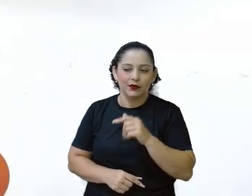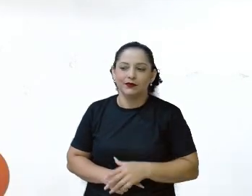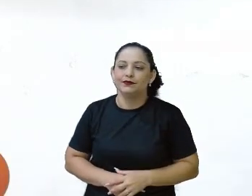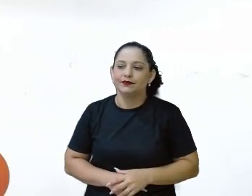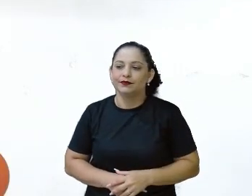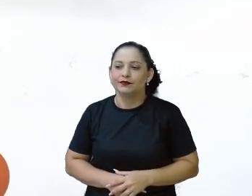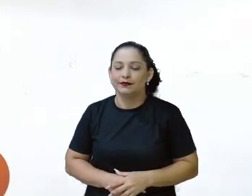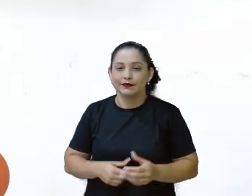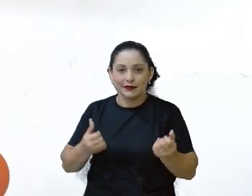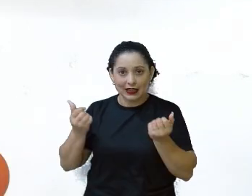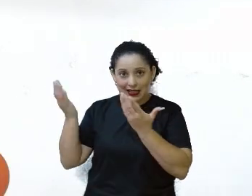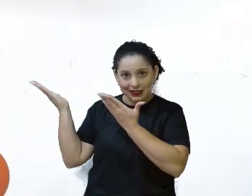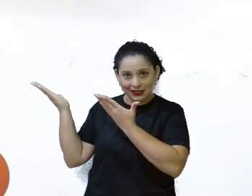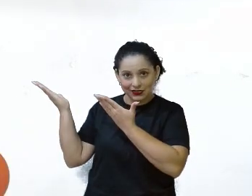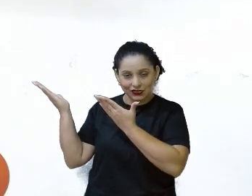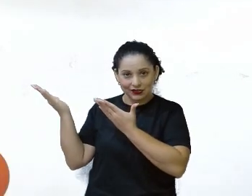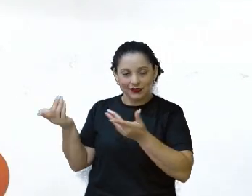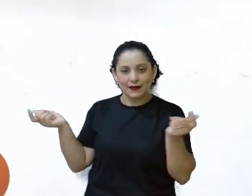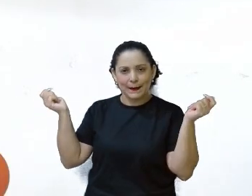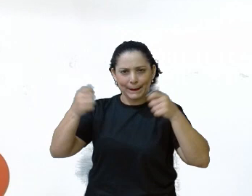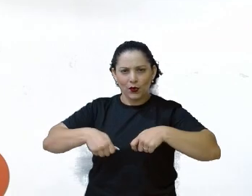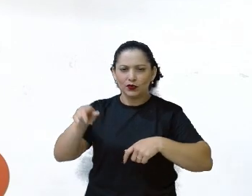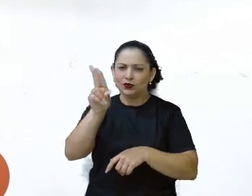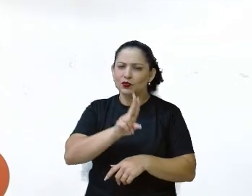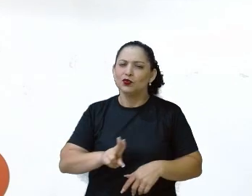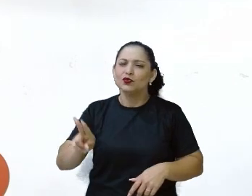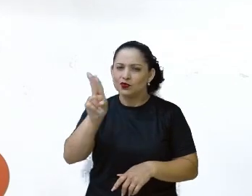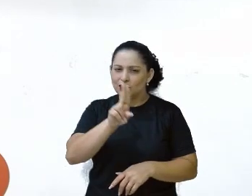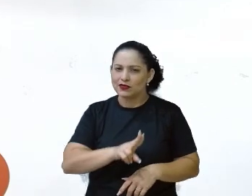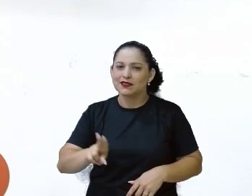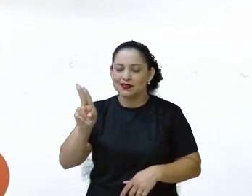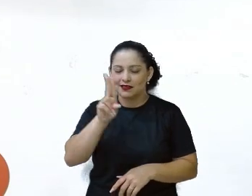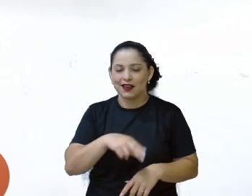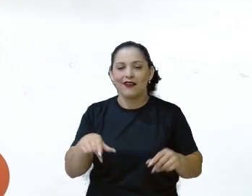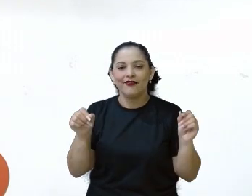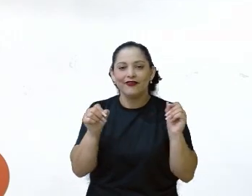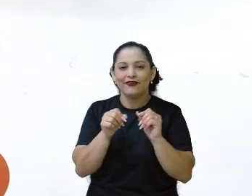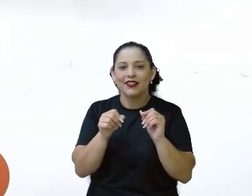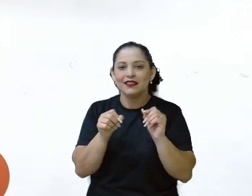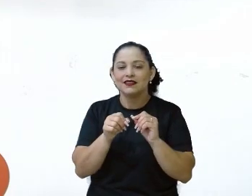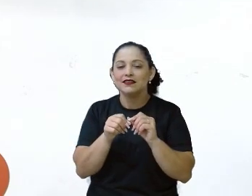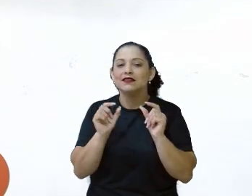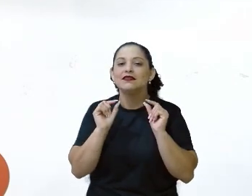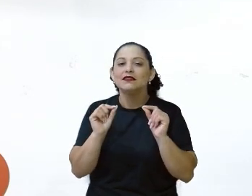daqui especificamente, a gente pode utilizar para fazer,